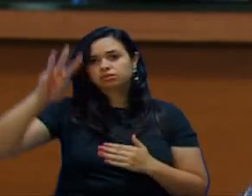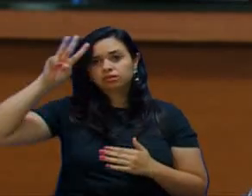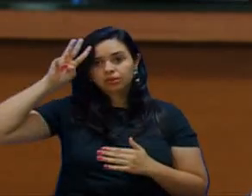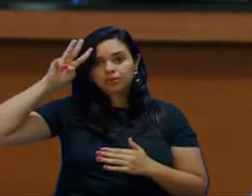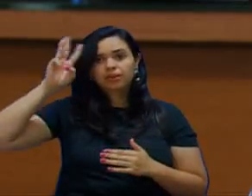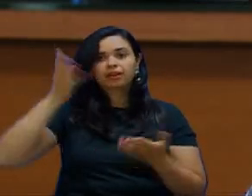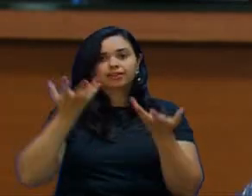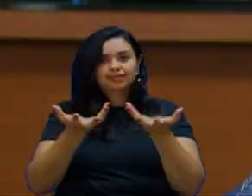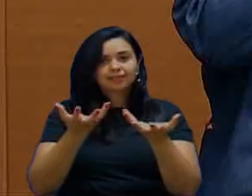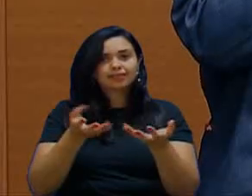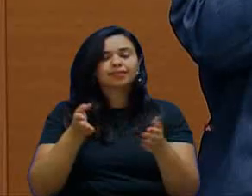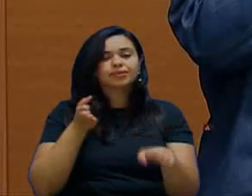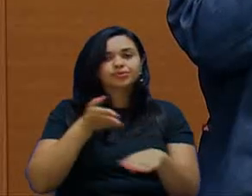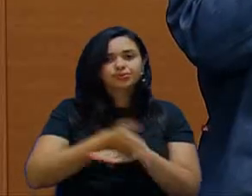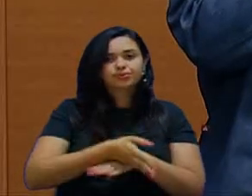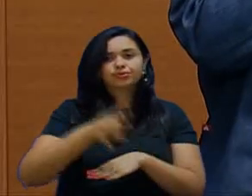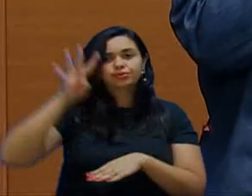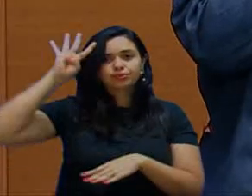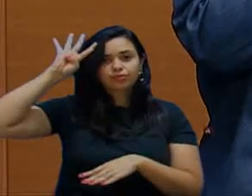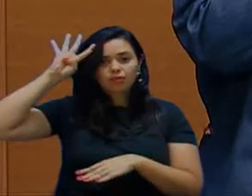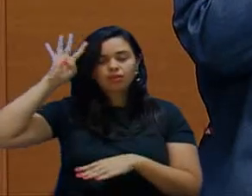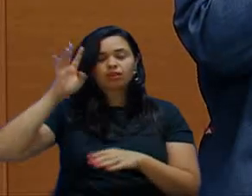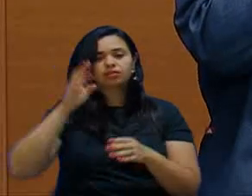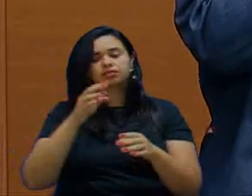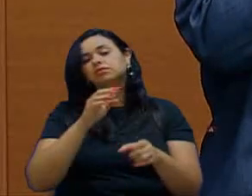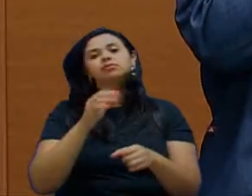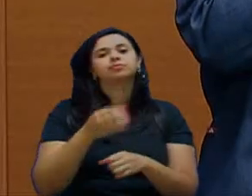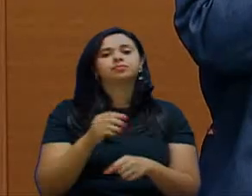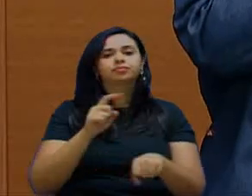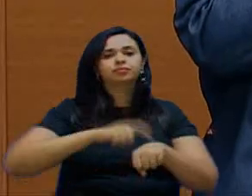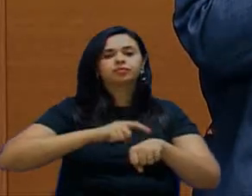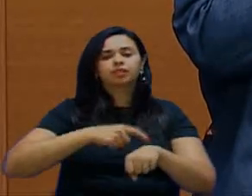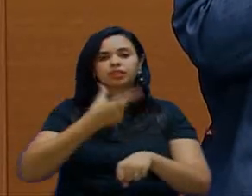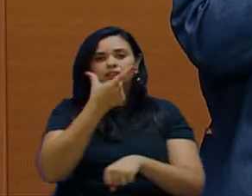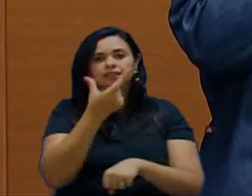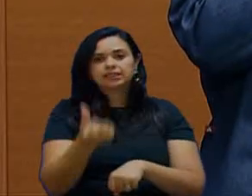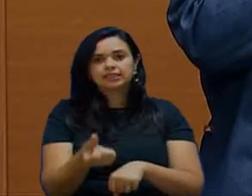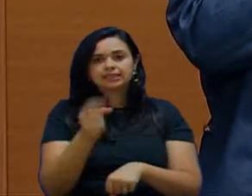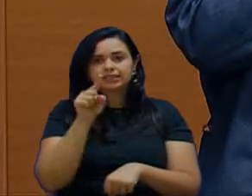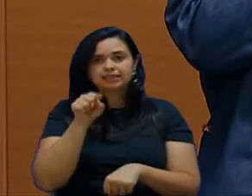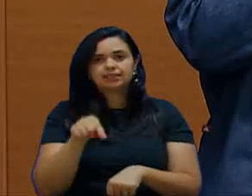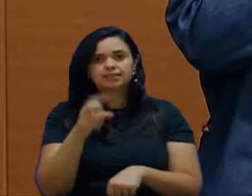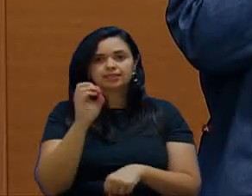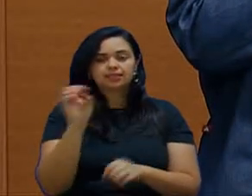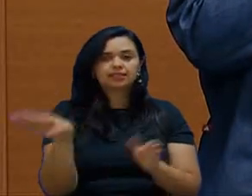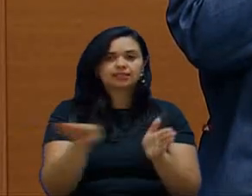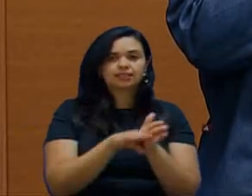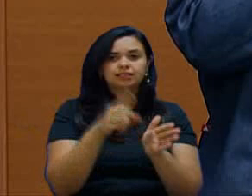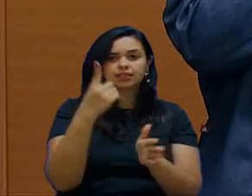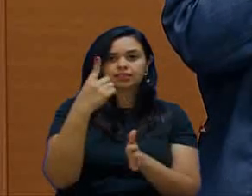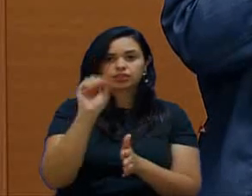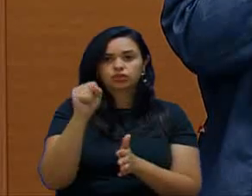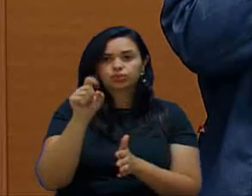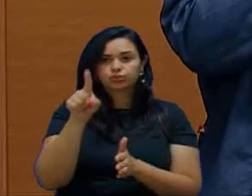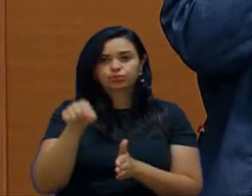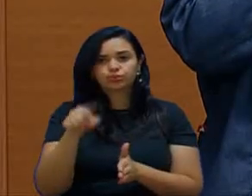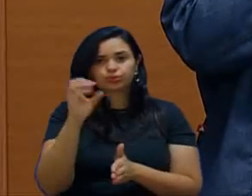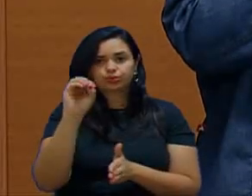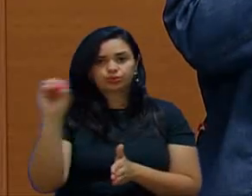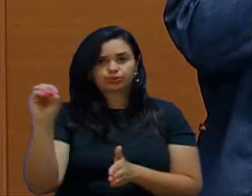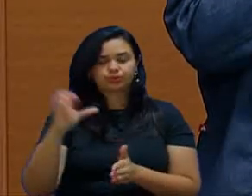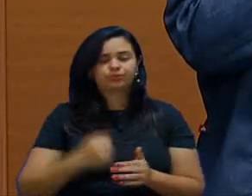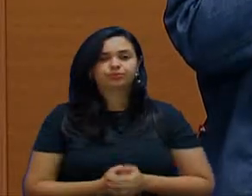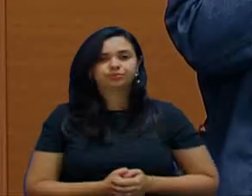que quiserem participar. É toda quarta-feira das 16 até as 18. E agradecer também, né, ao transporte público